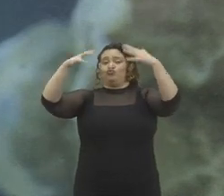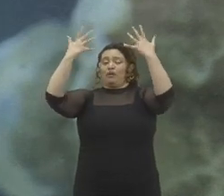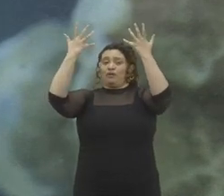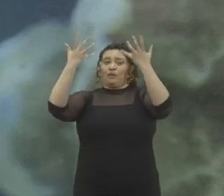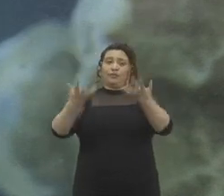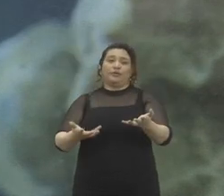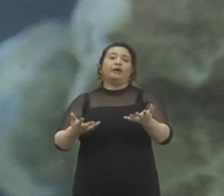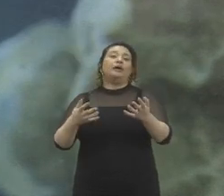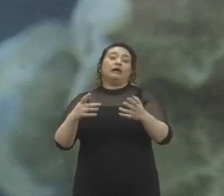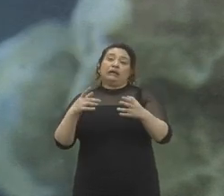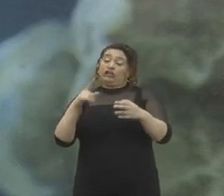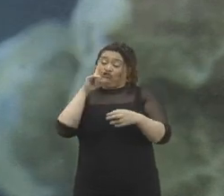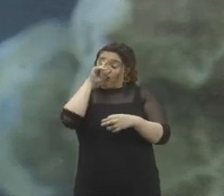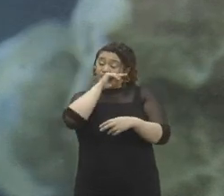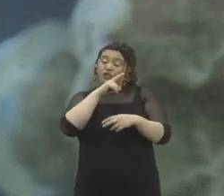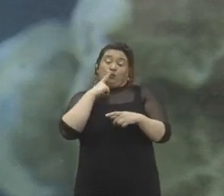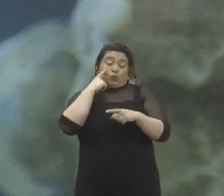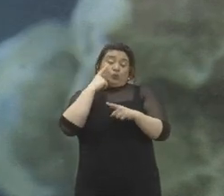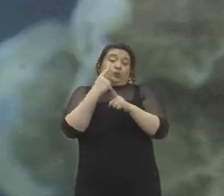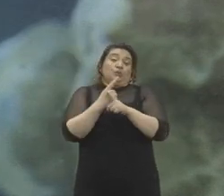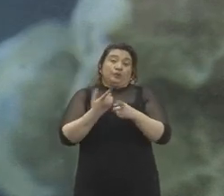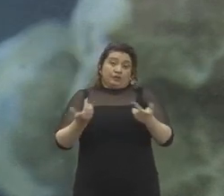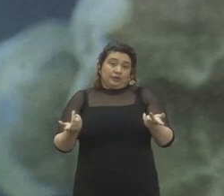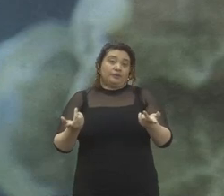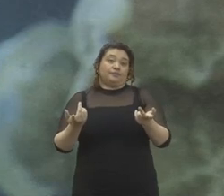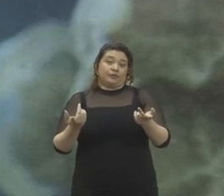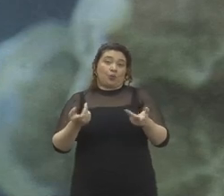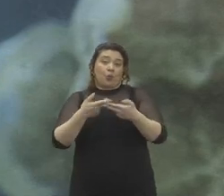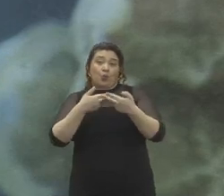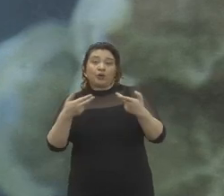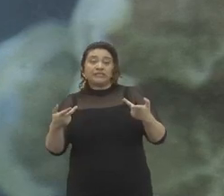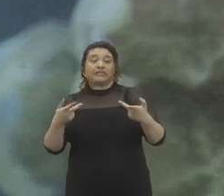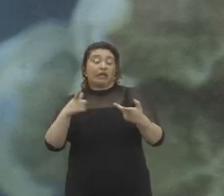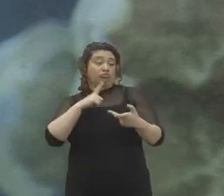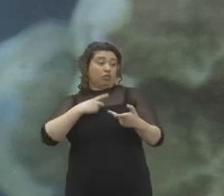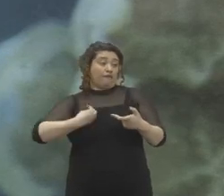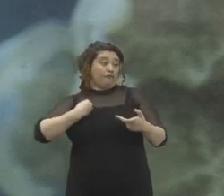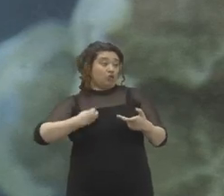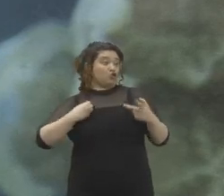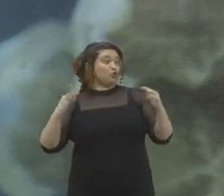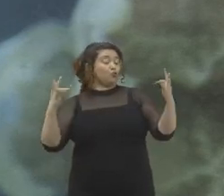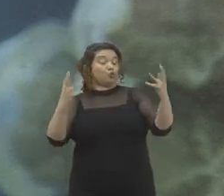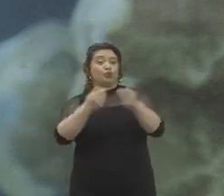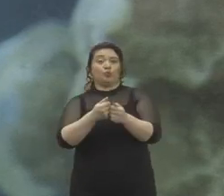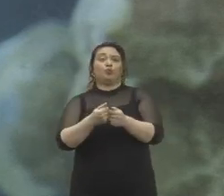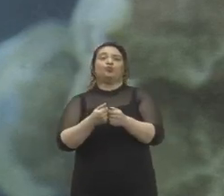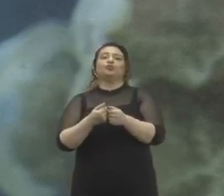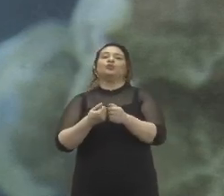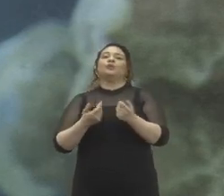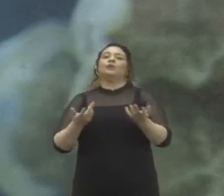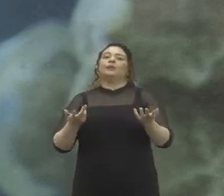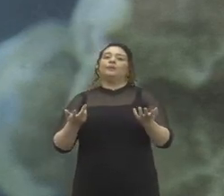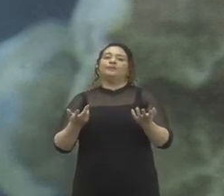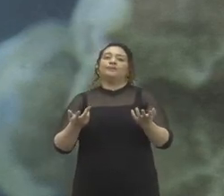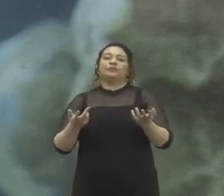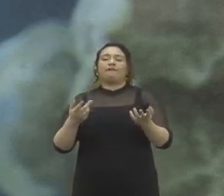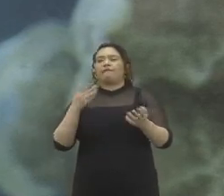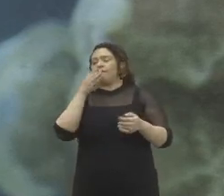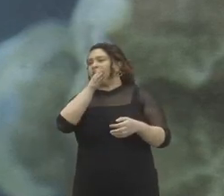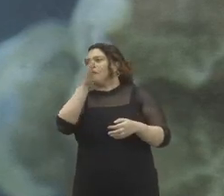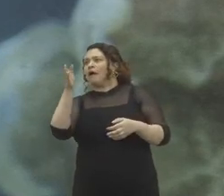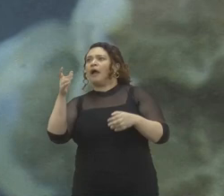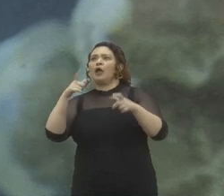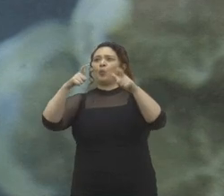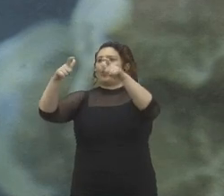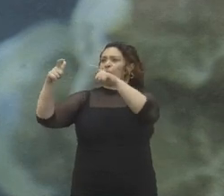frequentes imprevisíveis algo que todo mundo que tá aqui que frequenta comunidades e